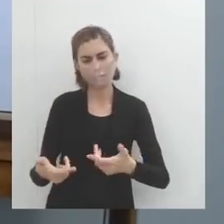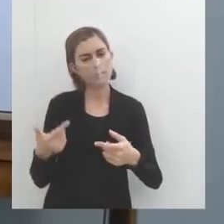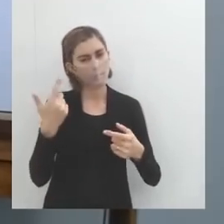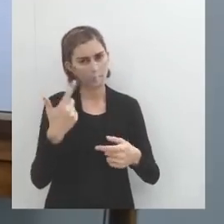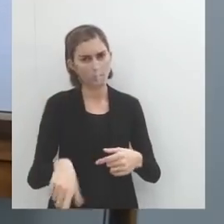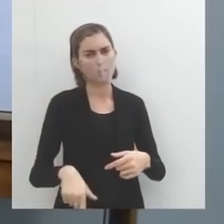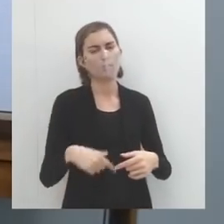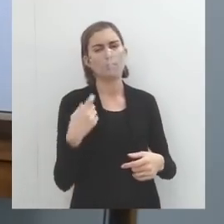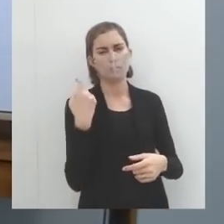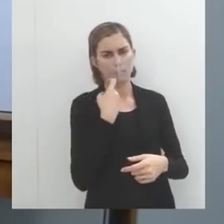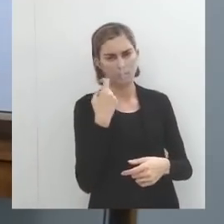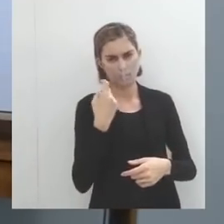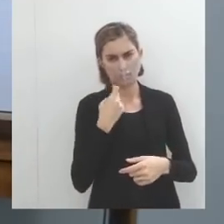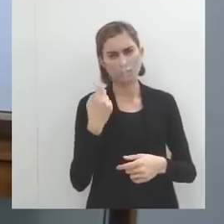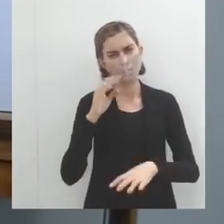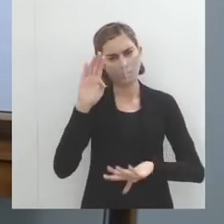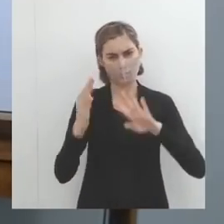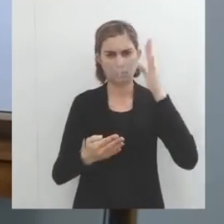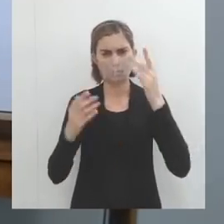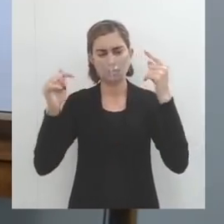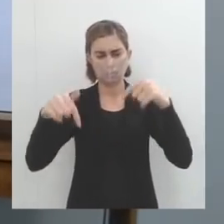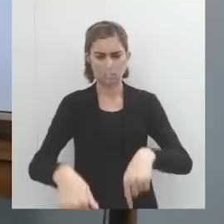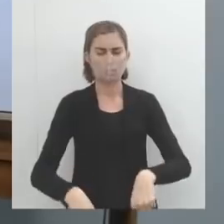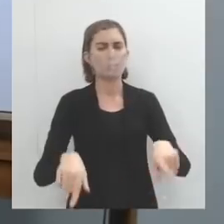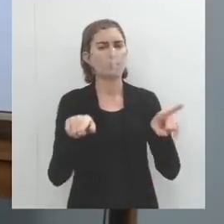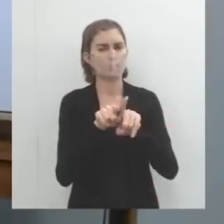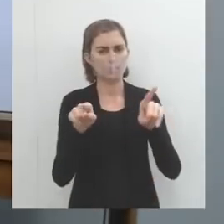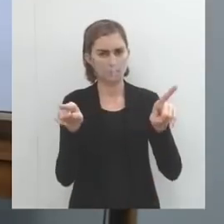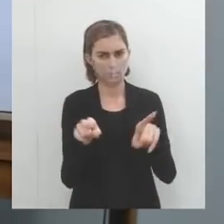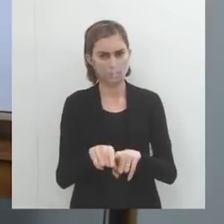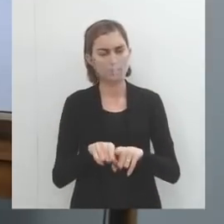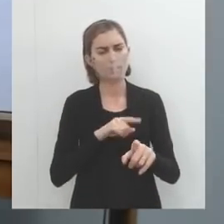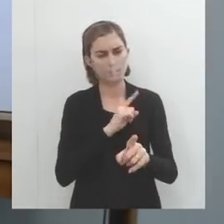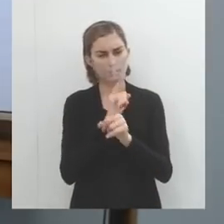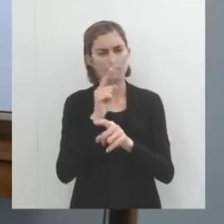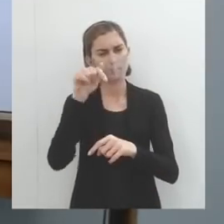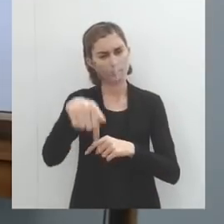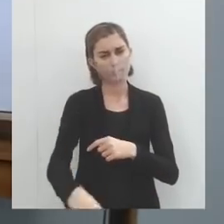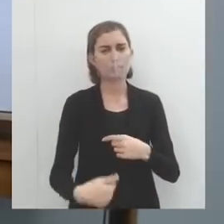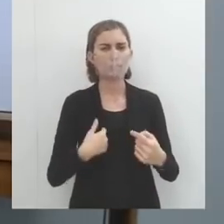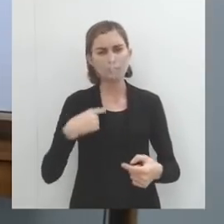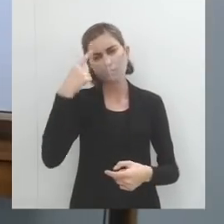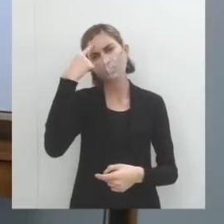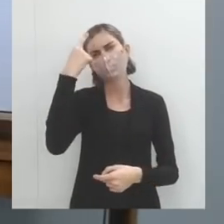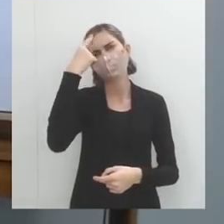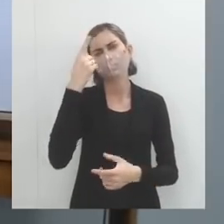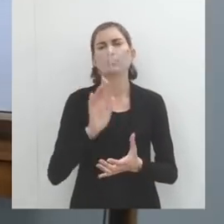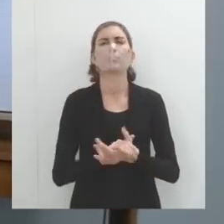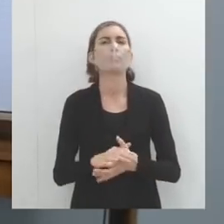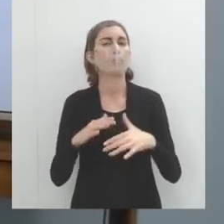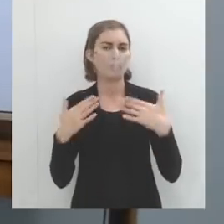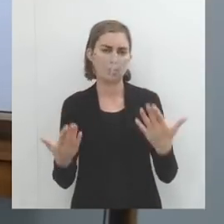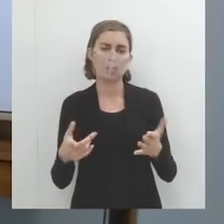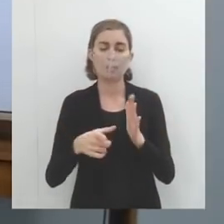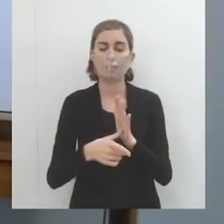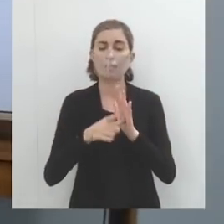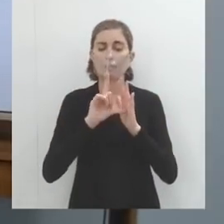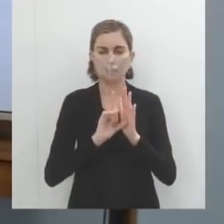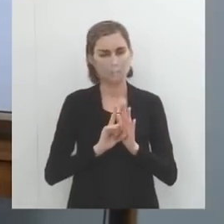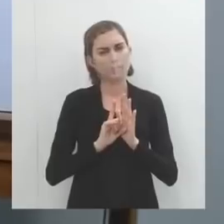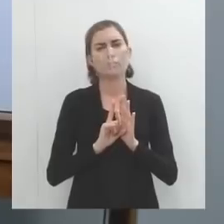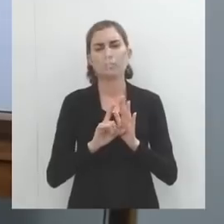fazer aqui o sexto de biologia aqui do Educapé também, então sexta-feira a gente se encontra. Eu pensei assim, tá? Mas antes da gente chegar